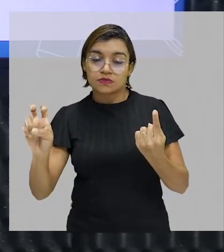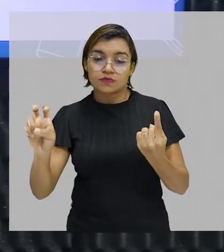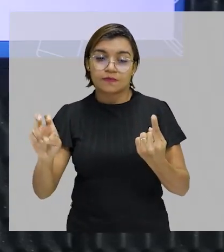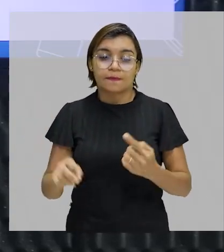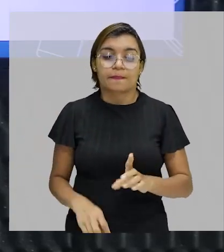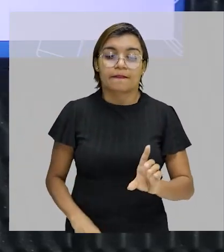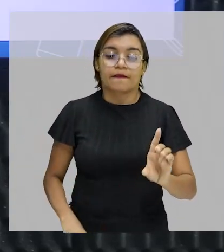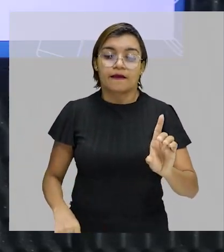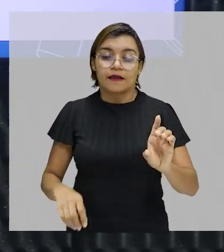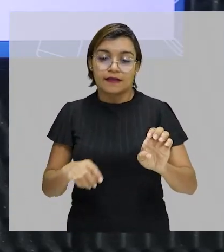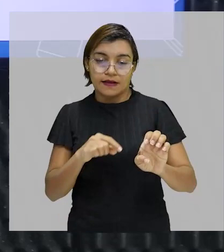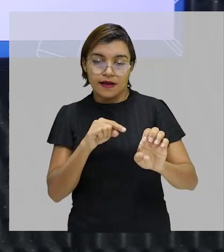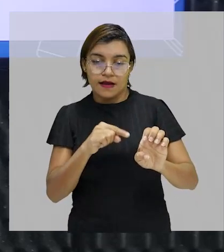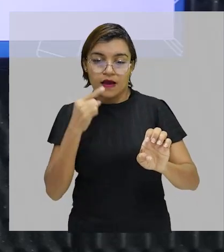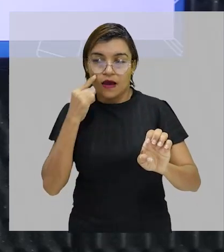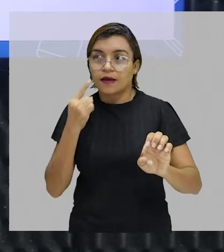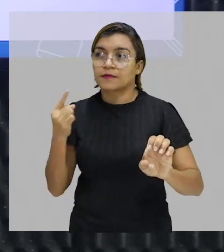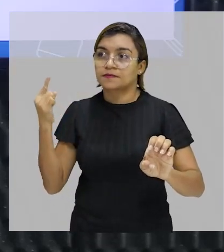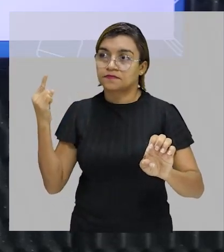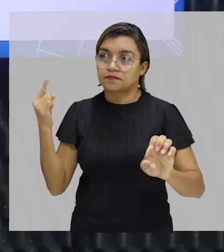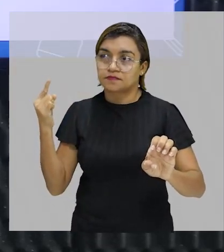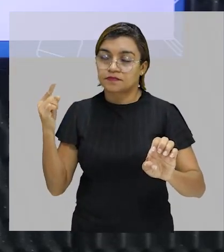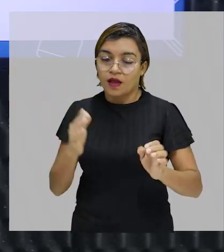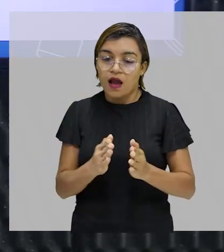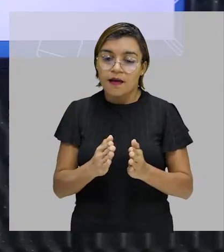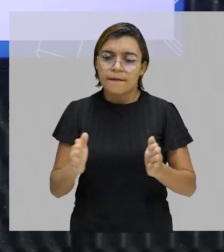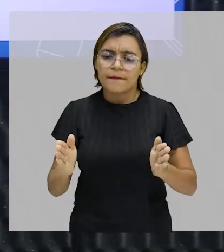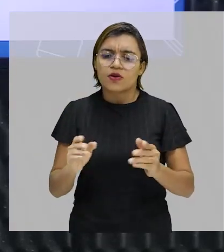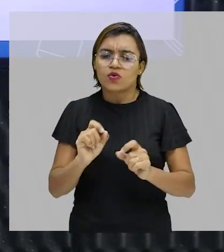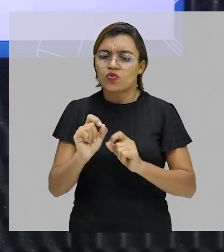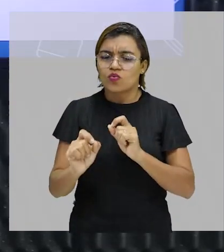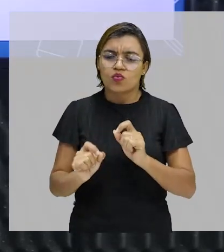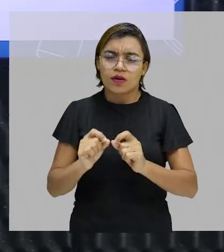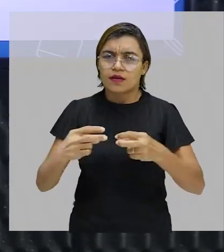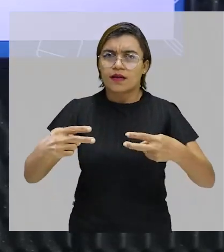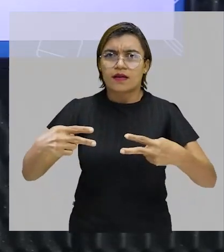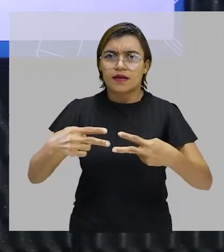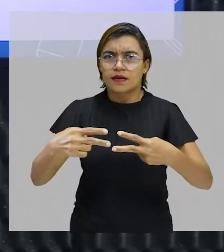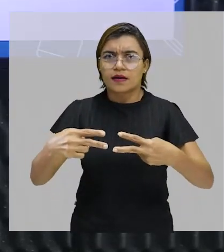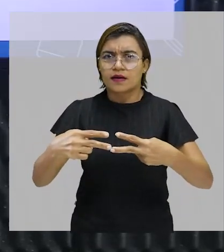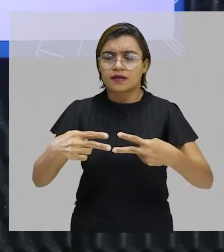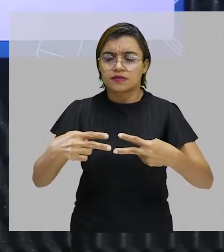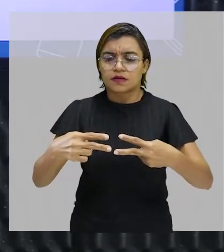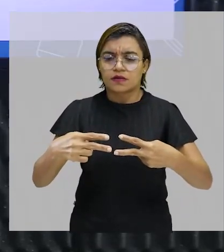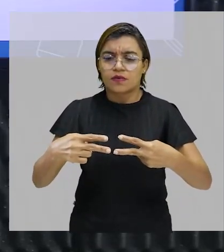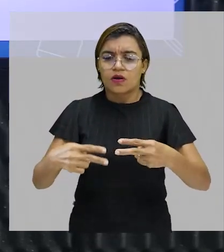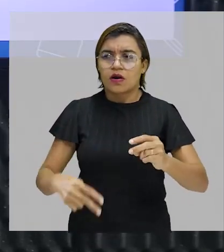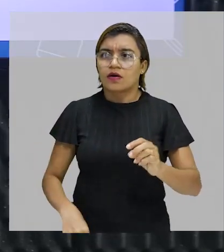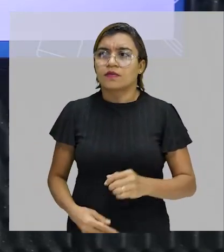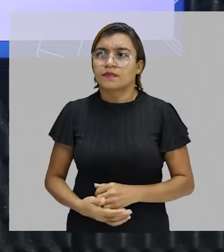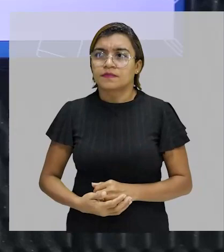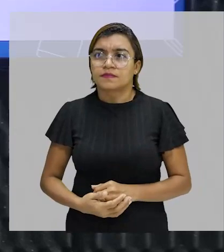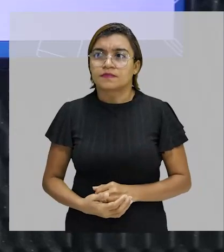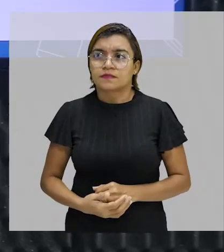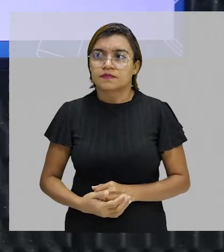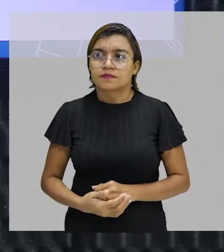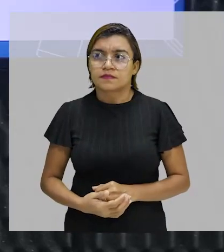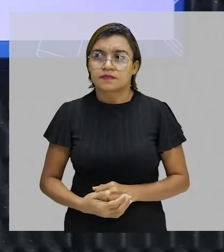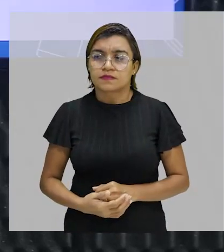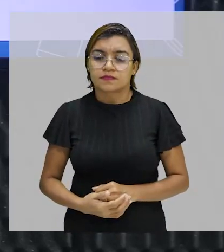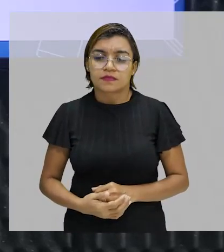letra E, vai abrir o ponto de ligação vai ser na extremidade da cadeia.